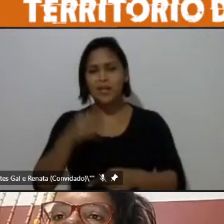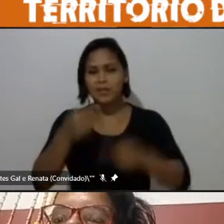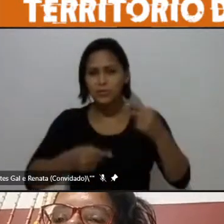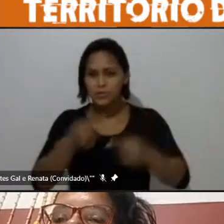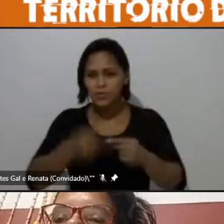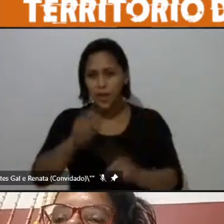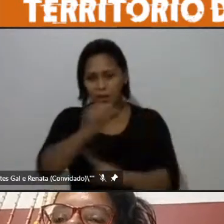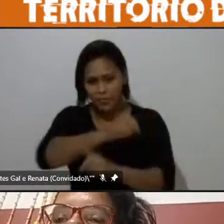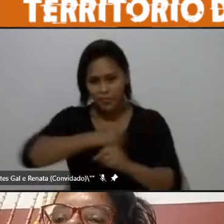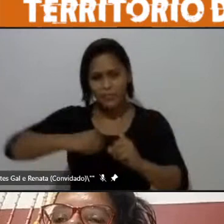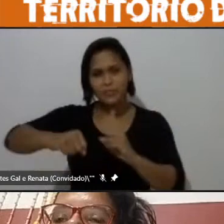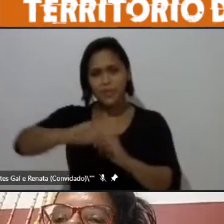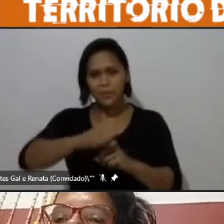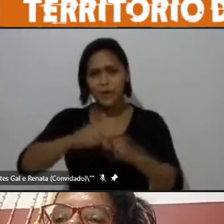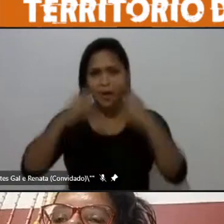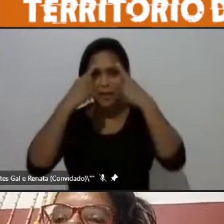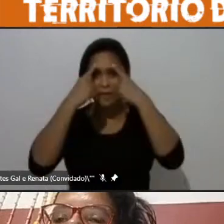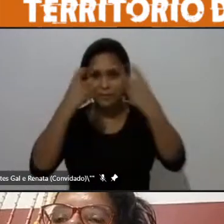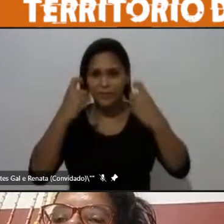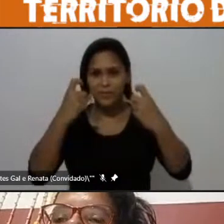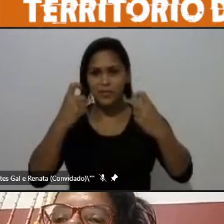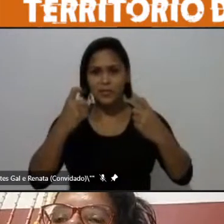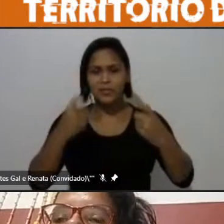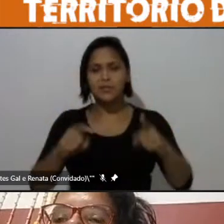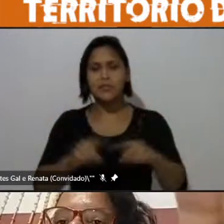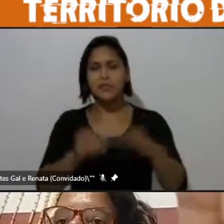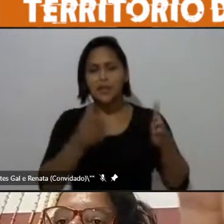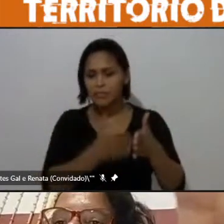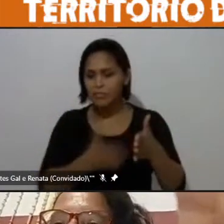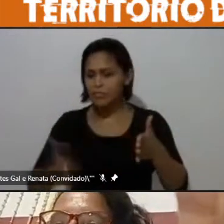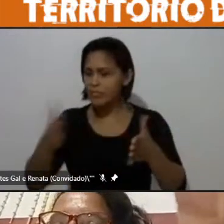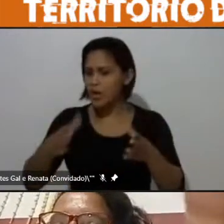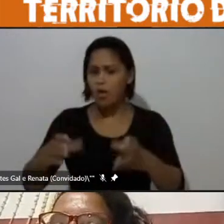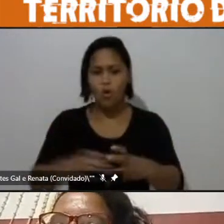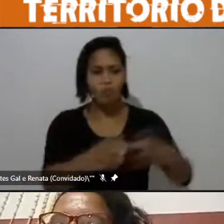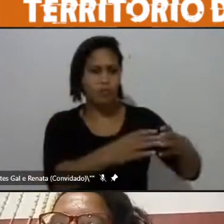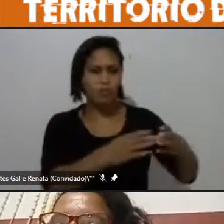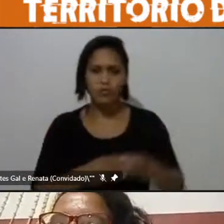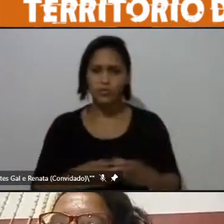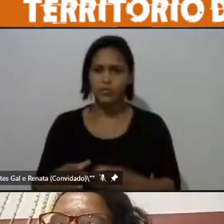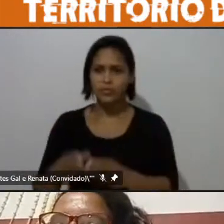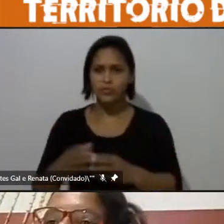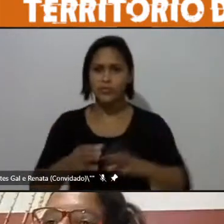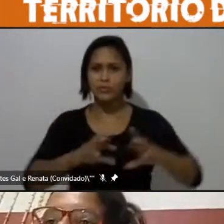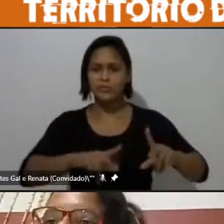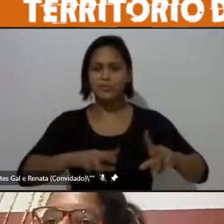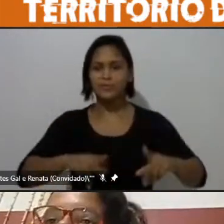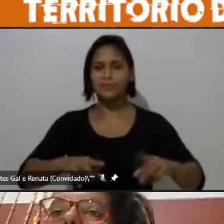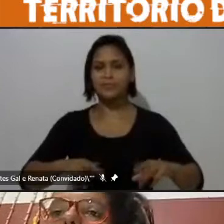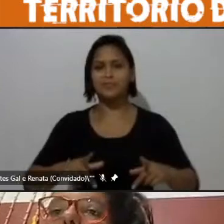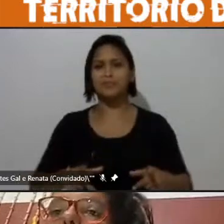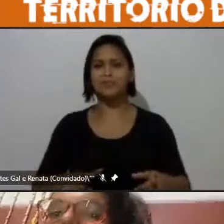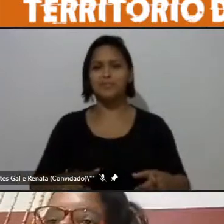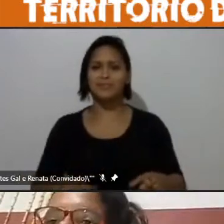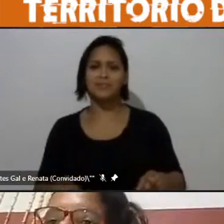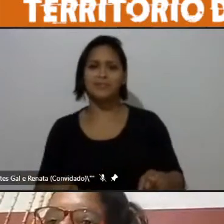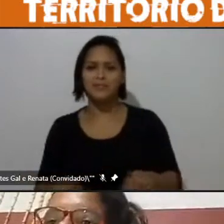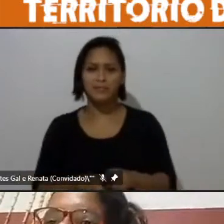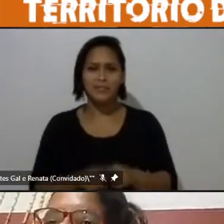da sociabilização da violência, né? E ela vai para todas as esferas, né? Ela não só a violência do Estado, mas a